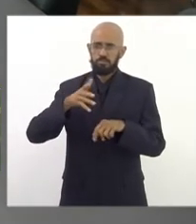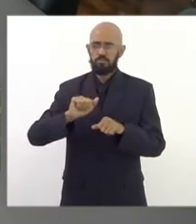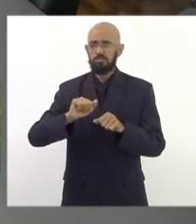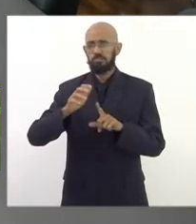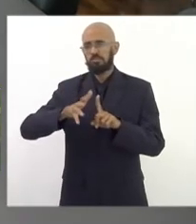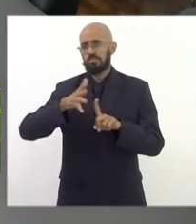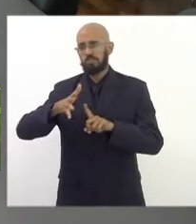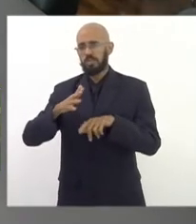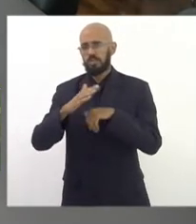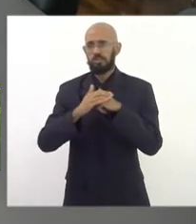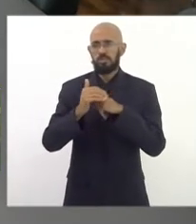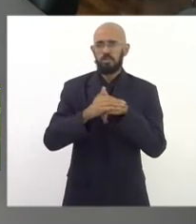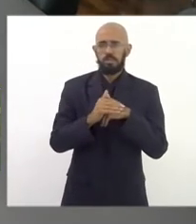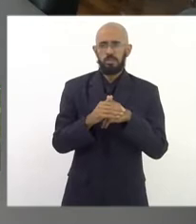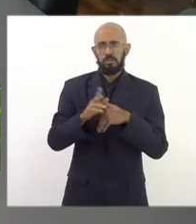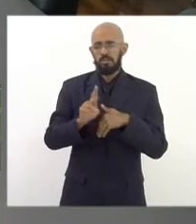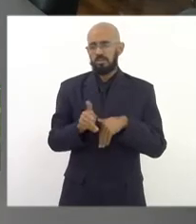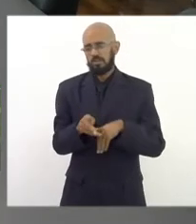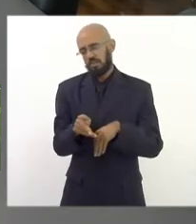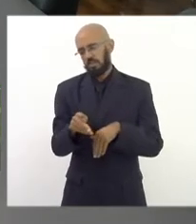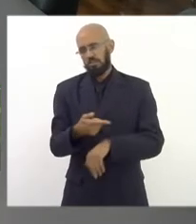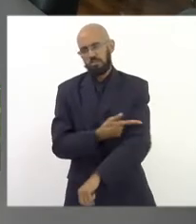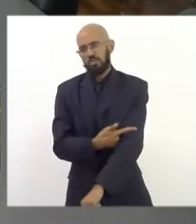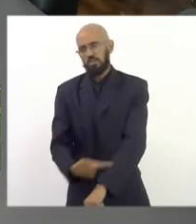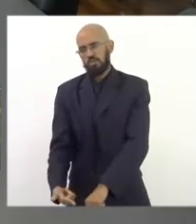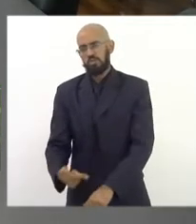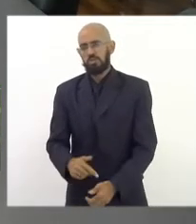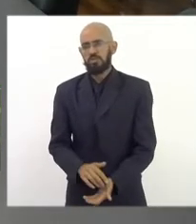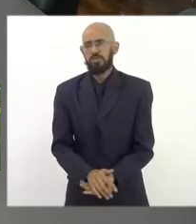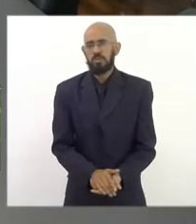são sempre muito generosos.